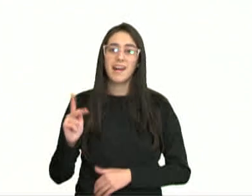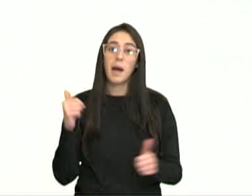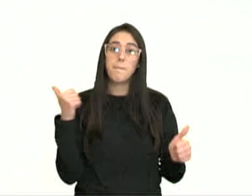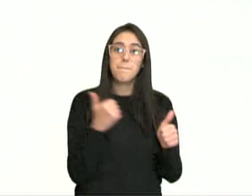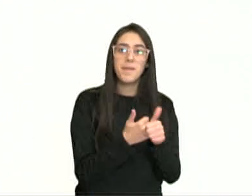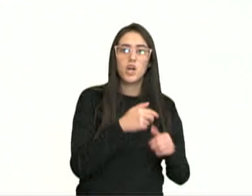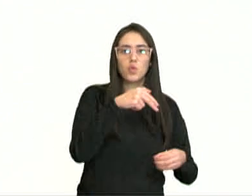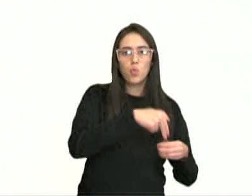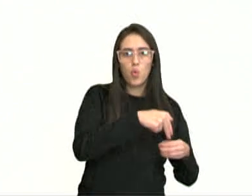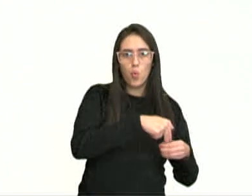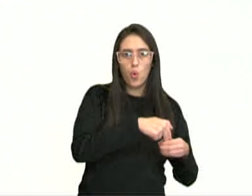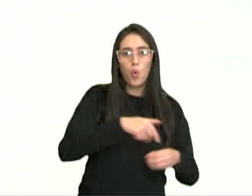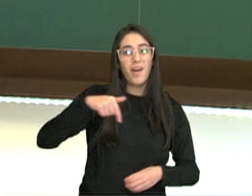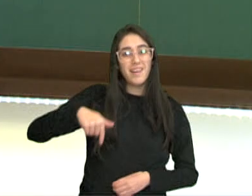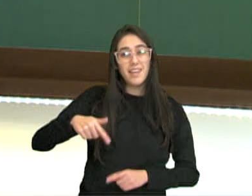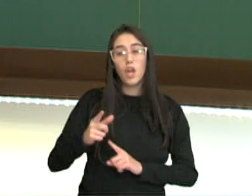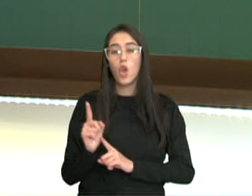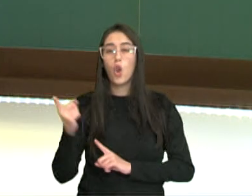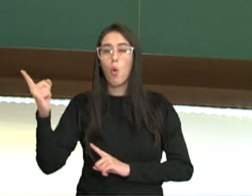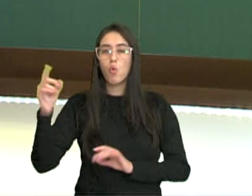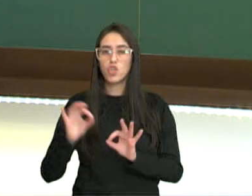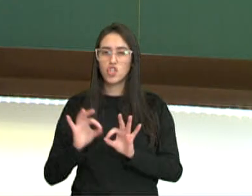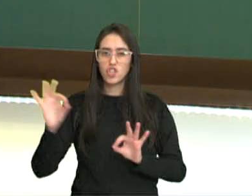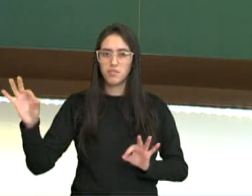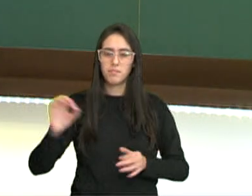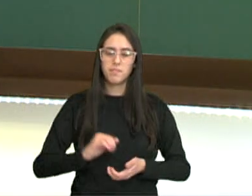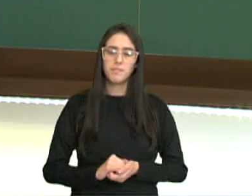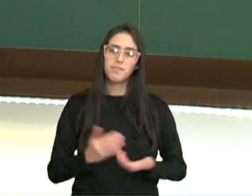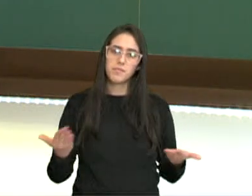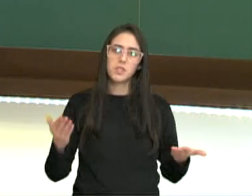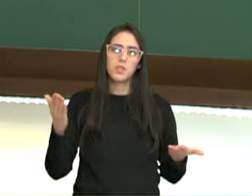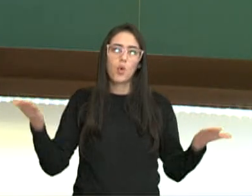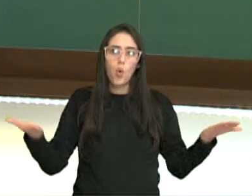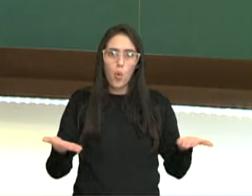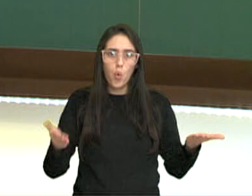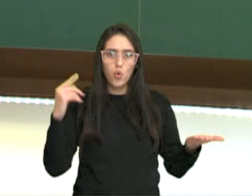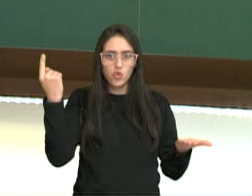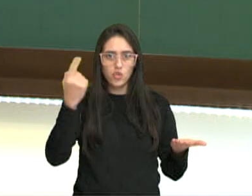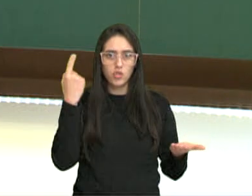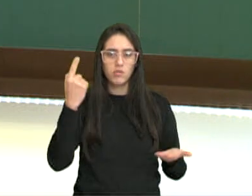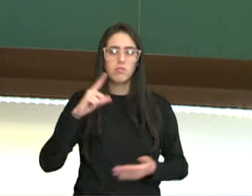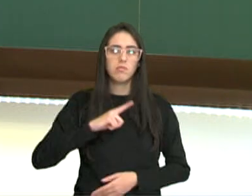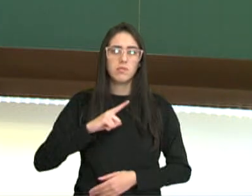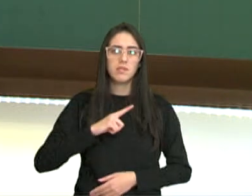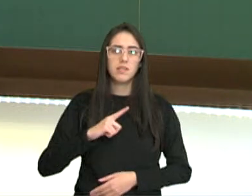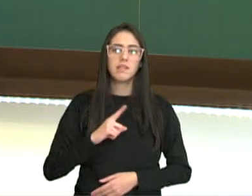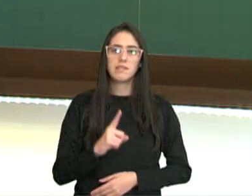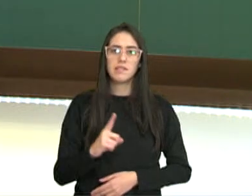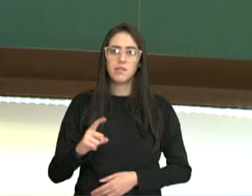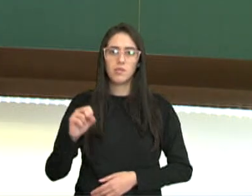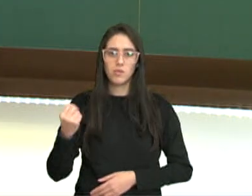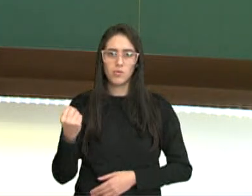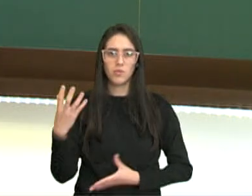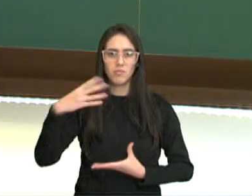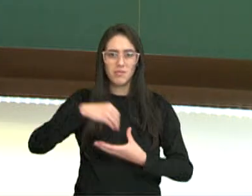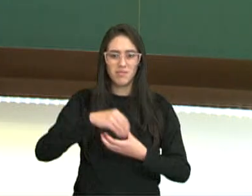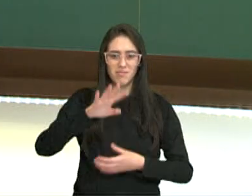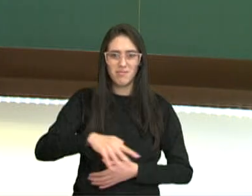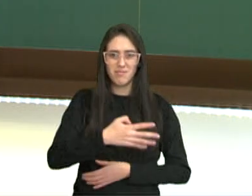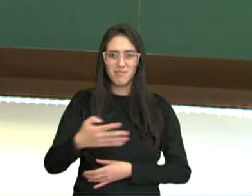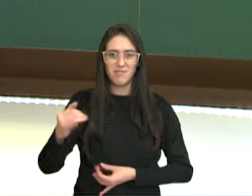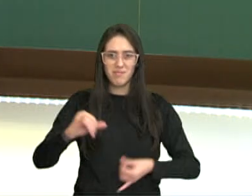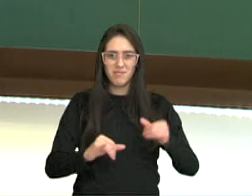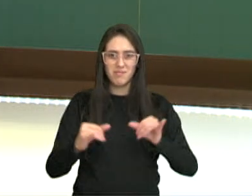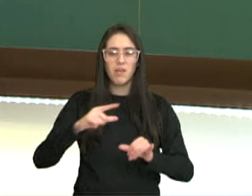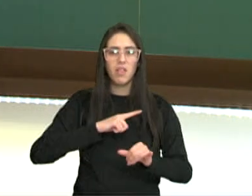núcleo e Q a camada mais distante. E aí, atualmente, temos os nossos 118 elementos da tabela periódica que conseguem